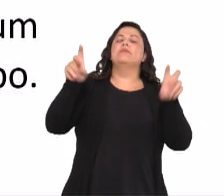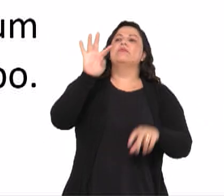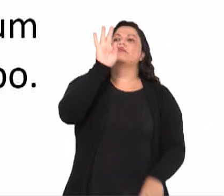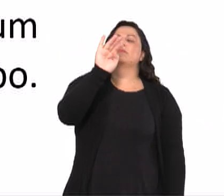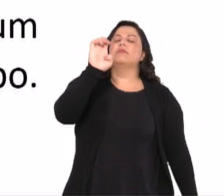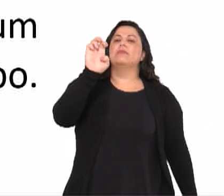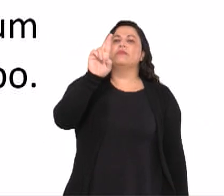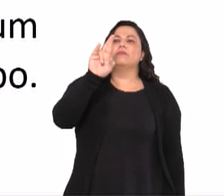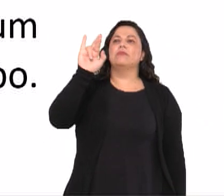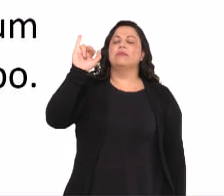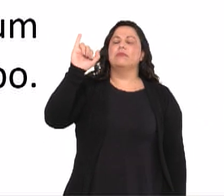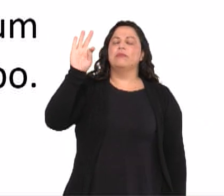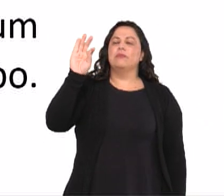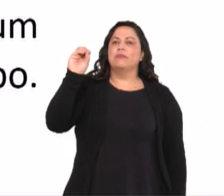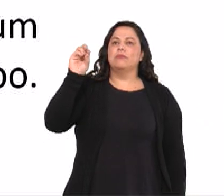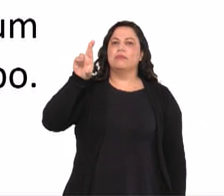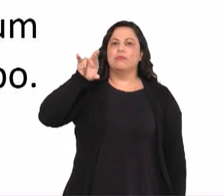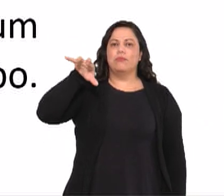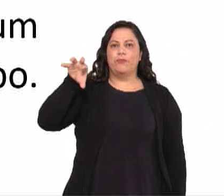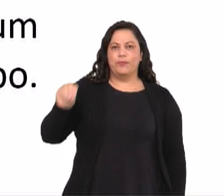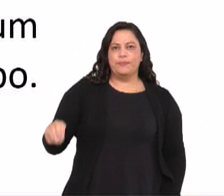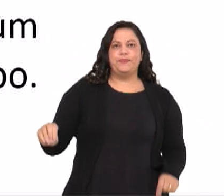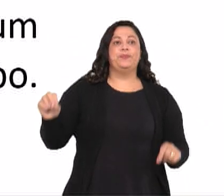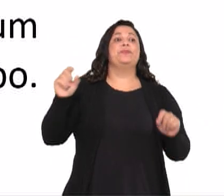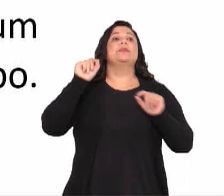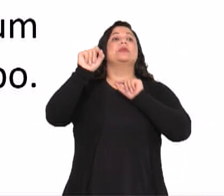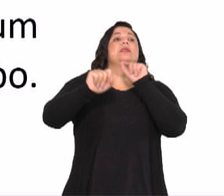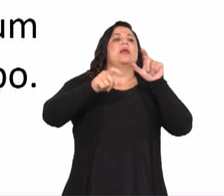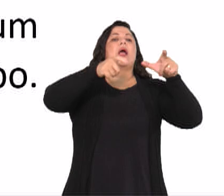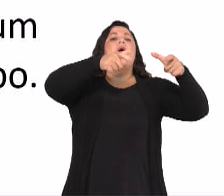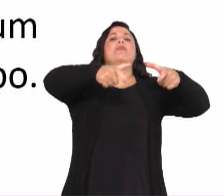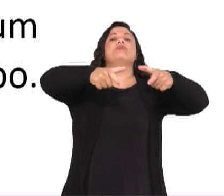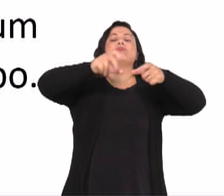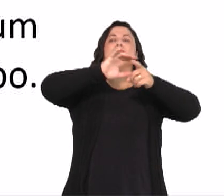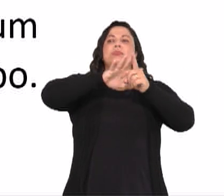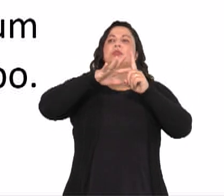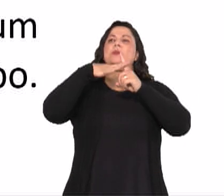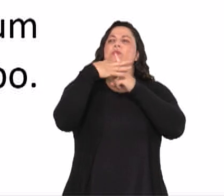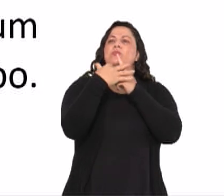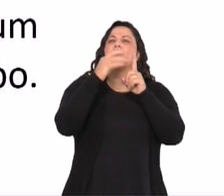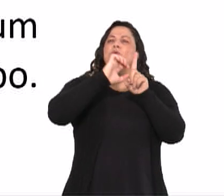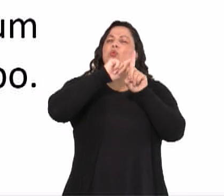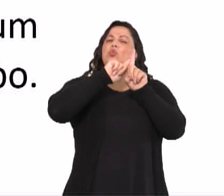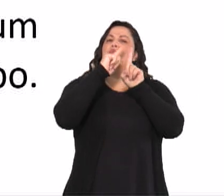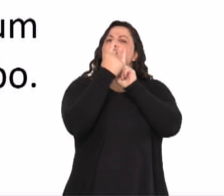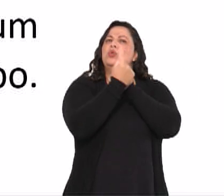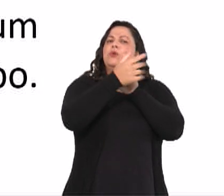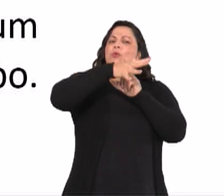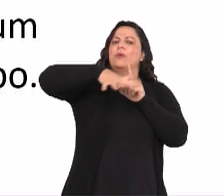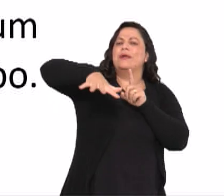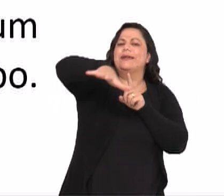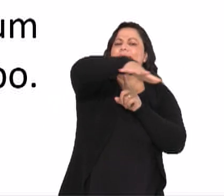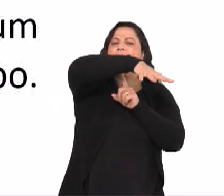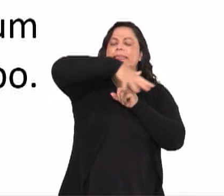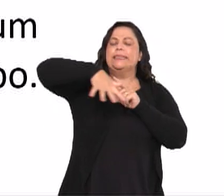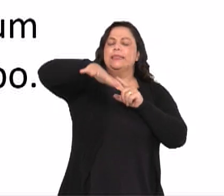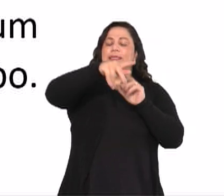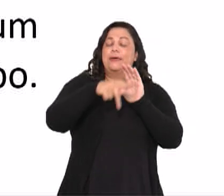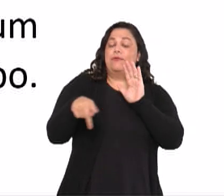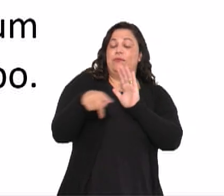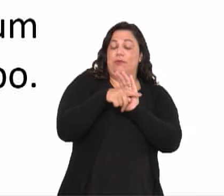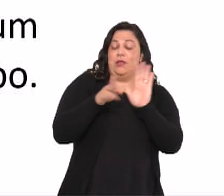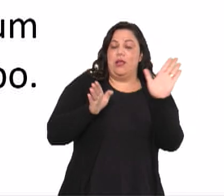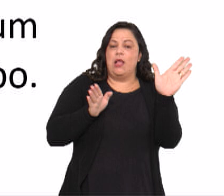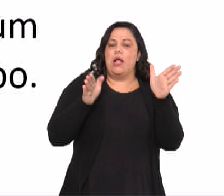lembra lá que o território é uma porção do espaço geográfico apropriado e delimitado a partir das